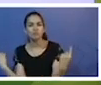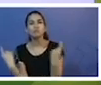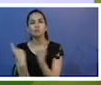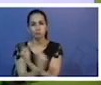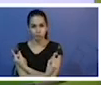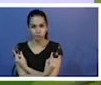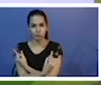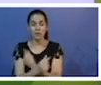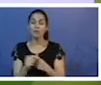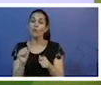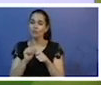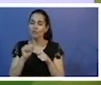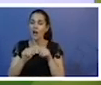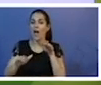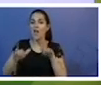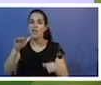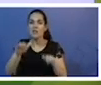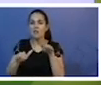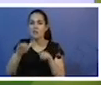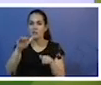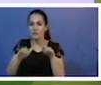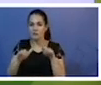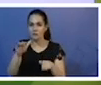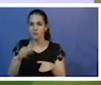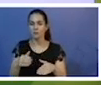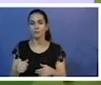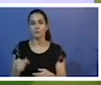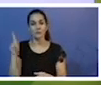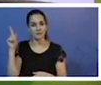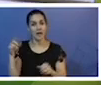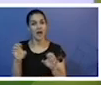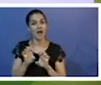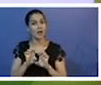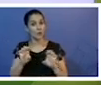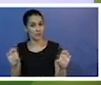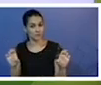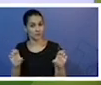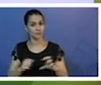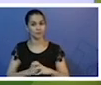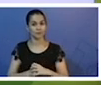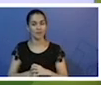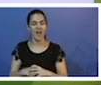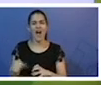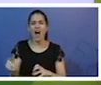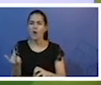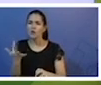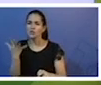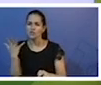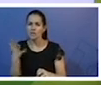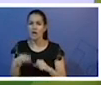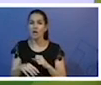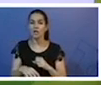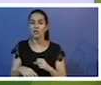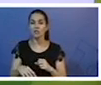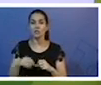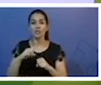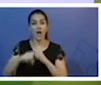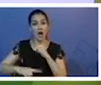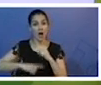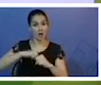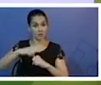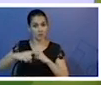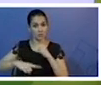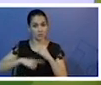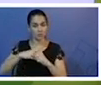faz o equilíbrio, né, o balanceamento da equação. Lembrando que a quantidade de átomos que eu tenho no começo